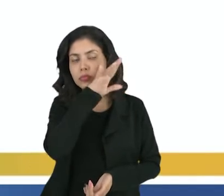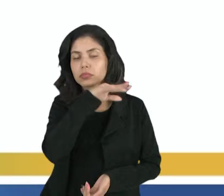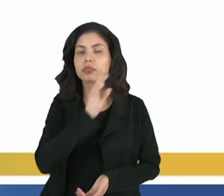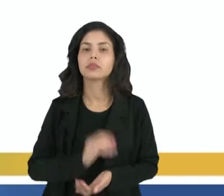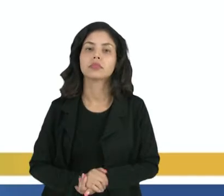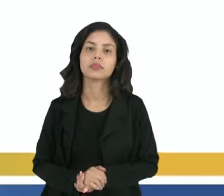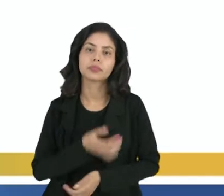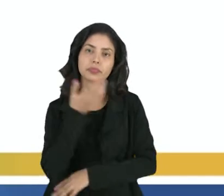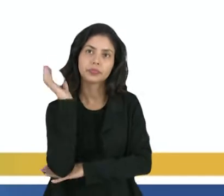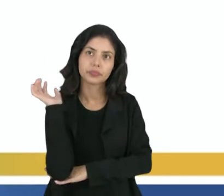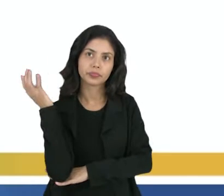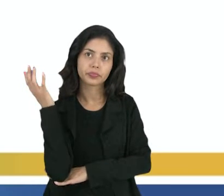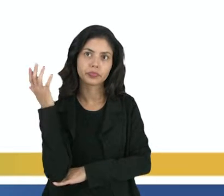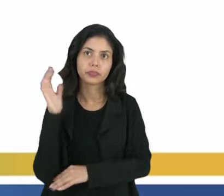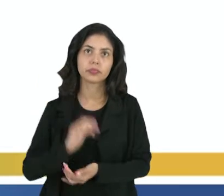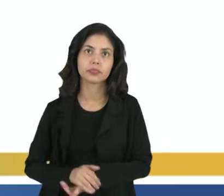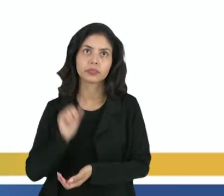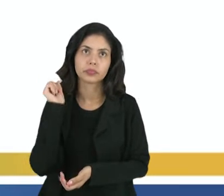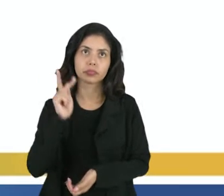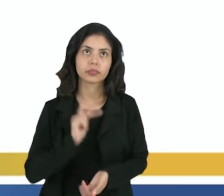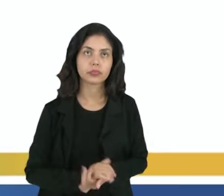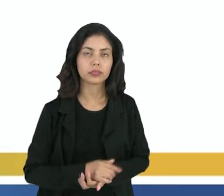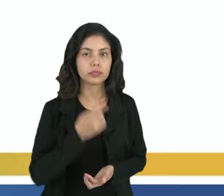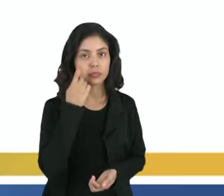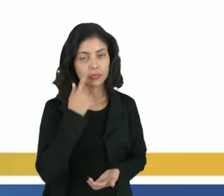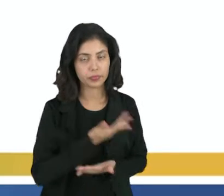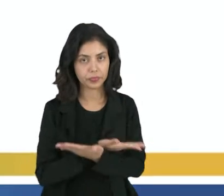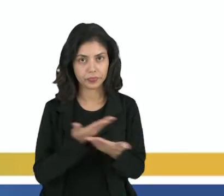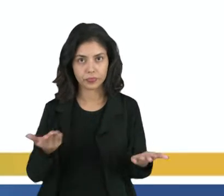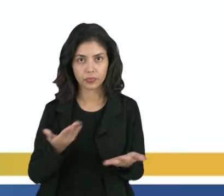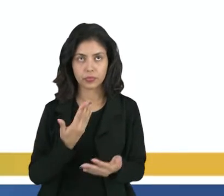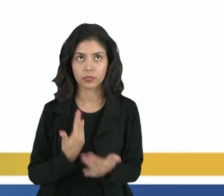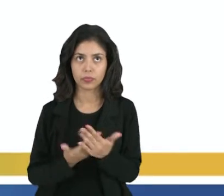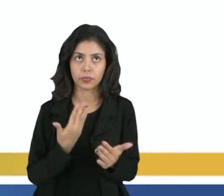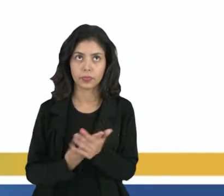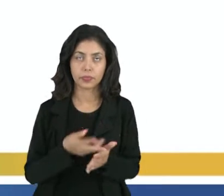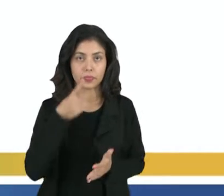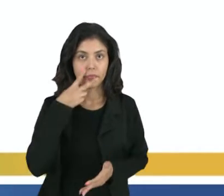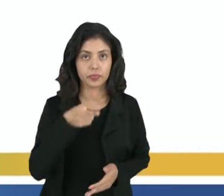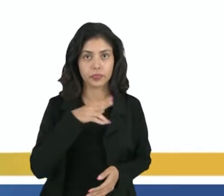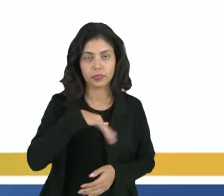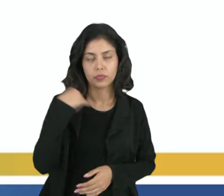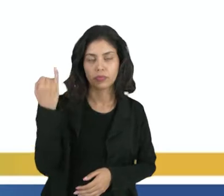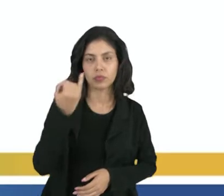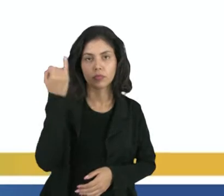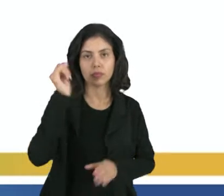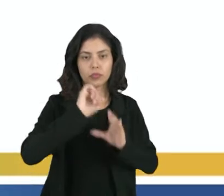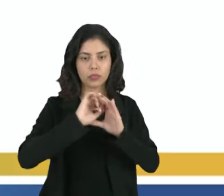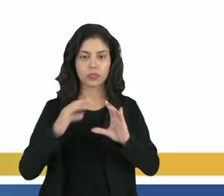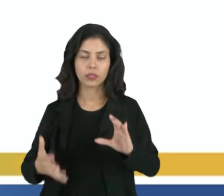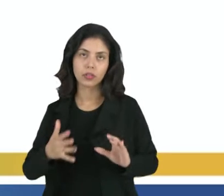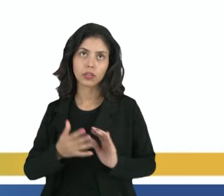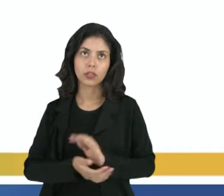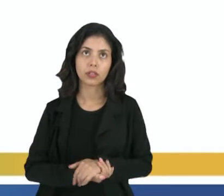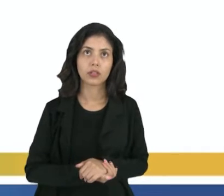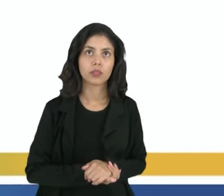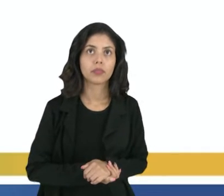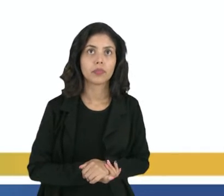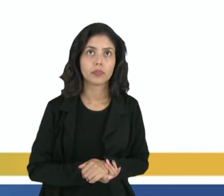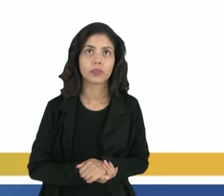biodiversidade na fauna e na flora, ok? Então a gente vai iniciar hoje nossa aula vendo as principais características desse